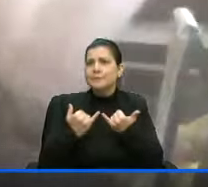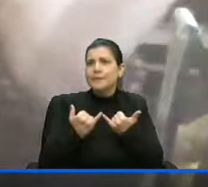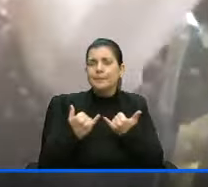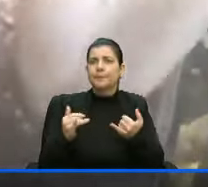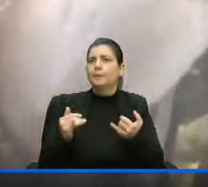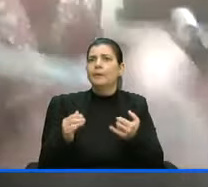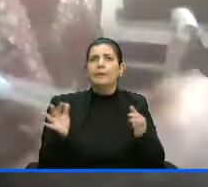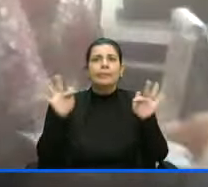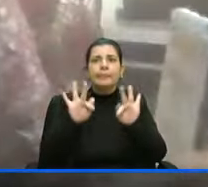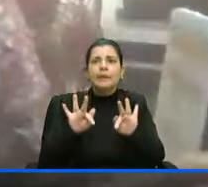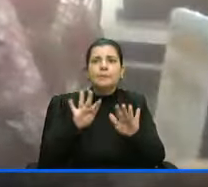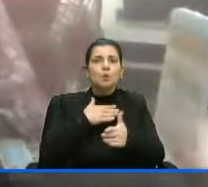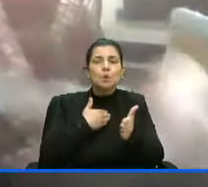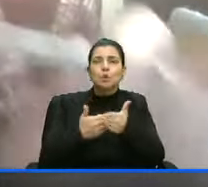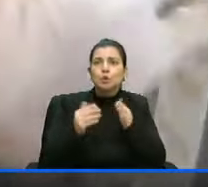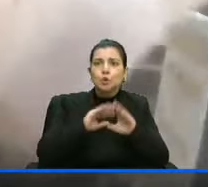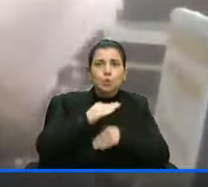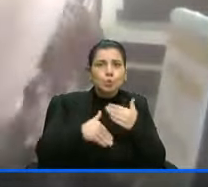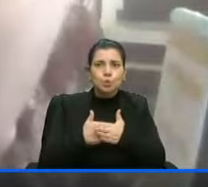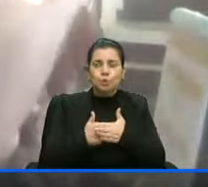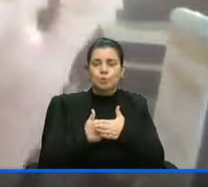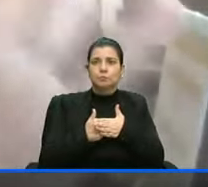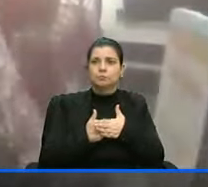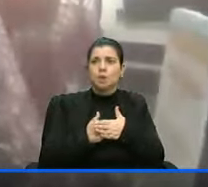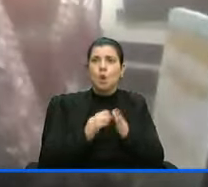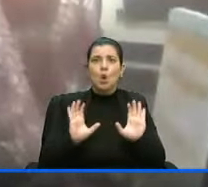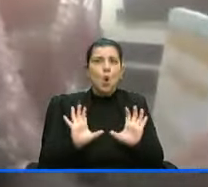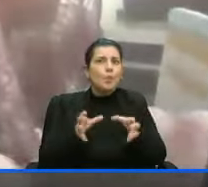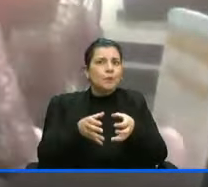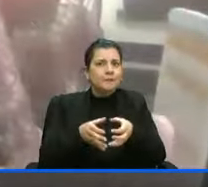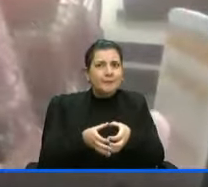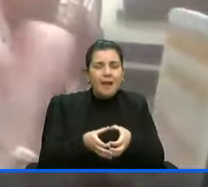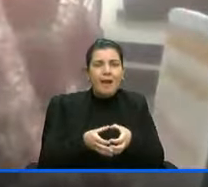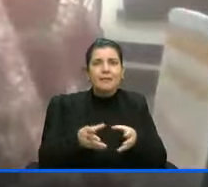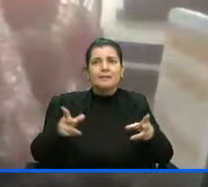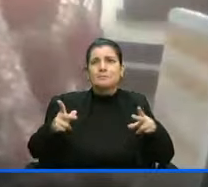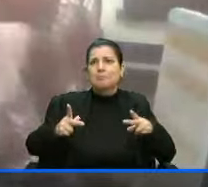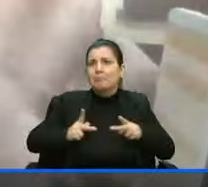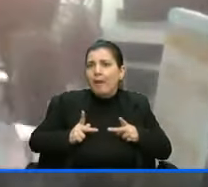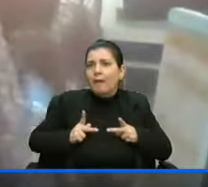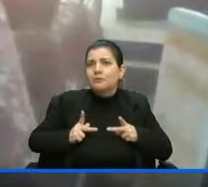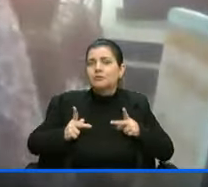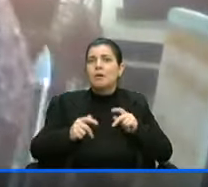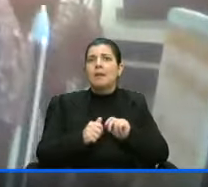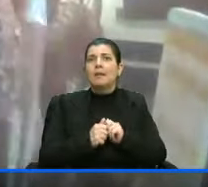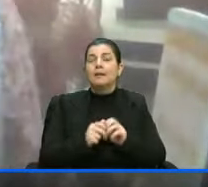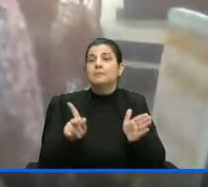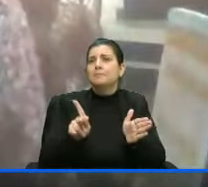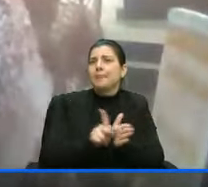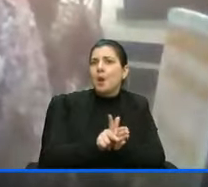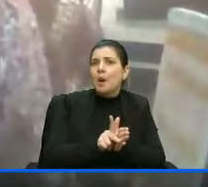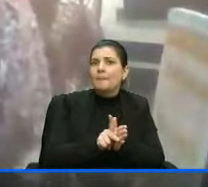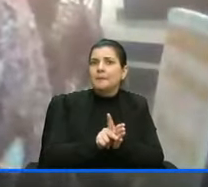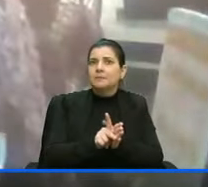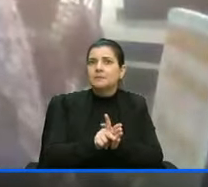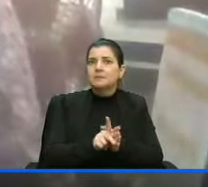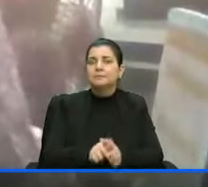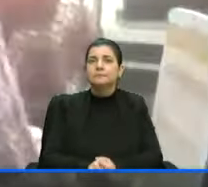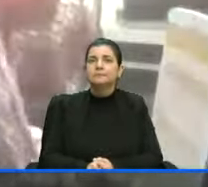Esgotou comunitárias, esgotou tudo as próprias. E essa, isso que eu vou